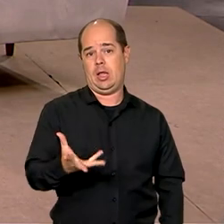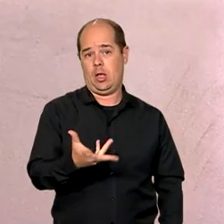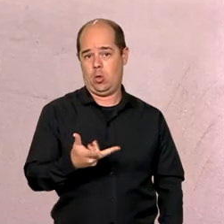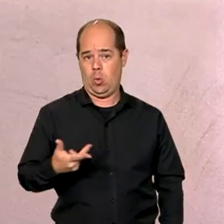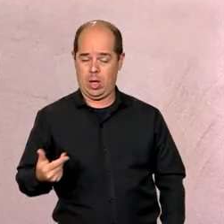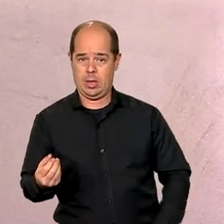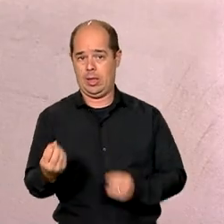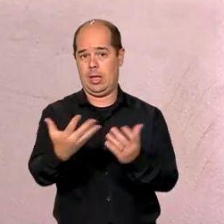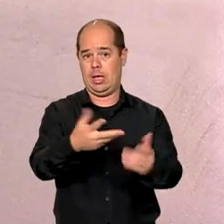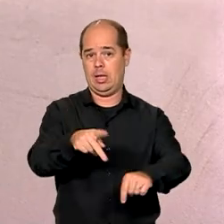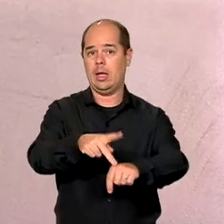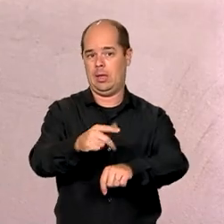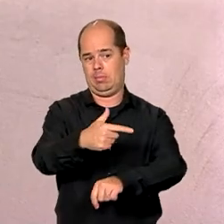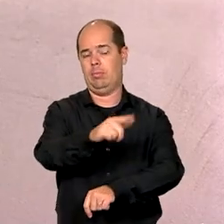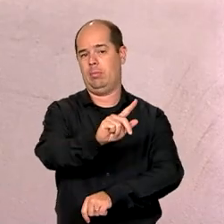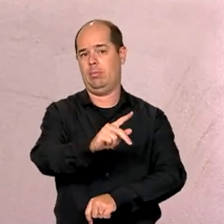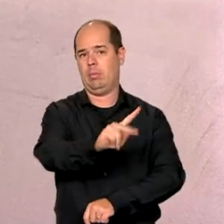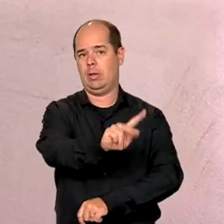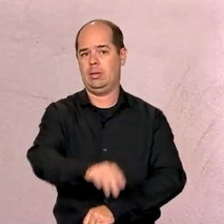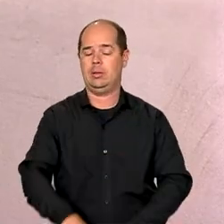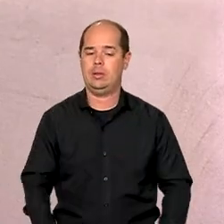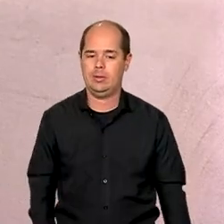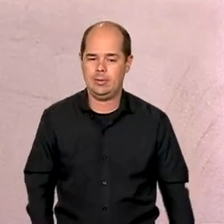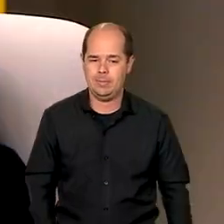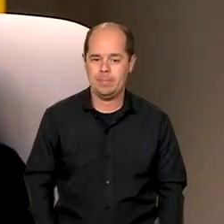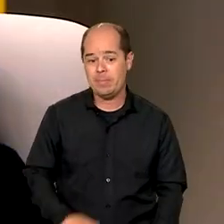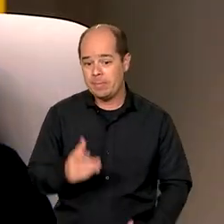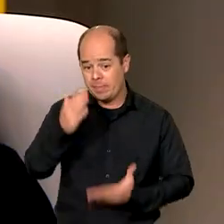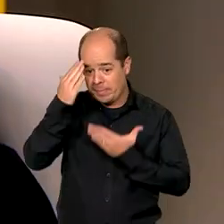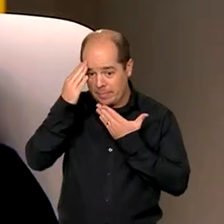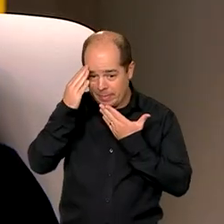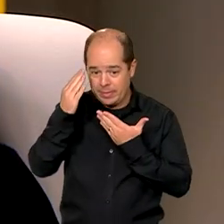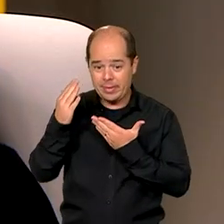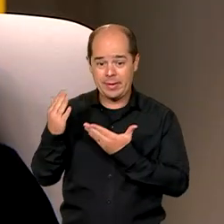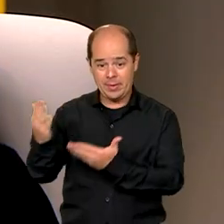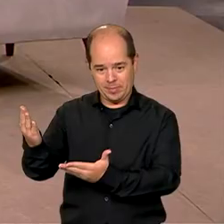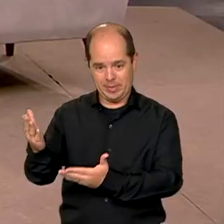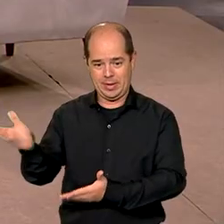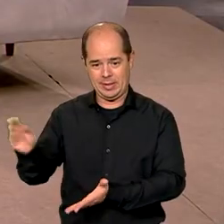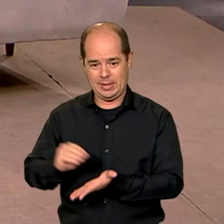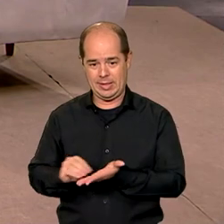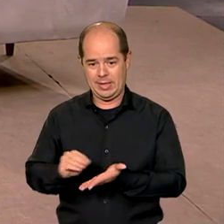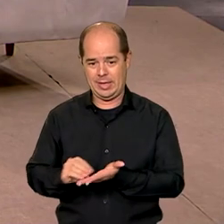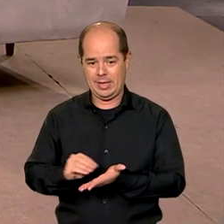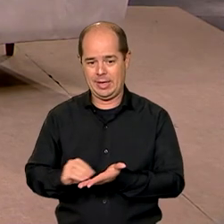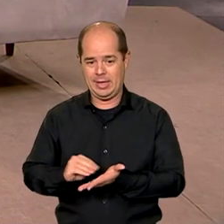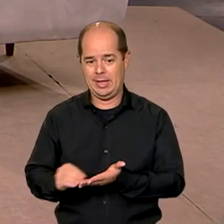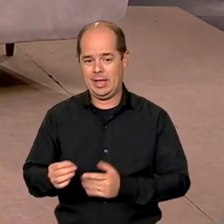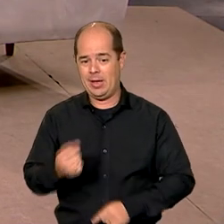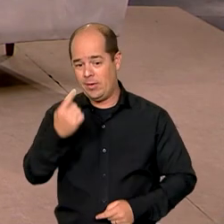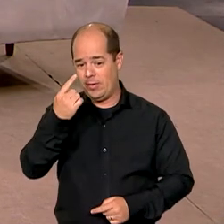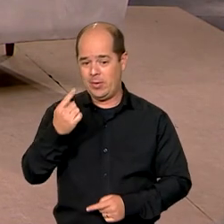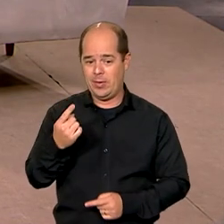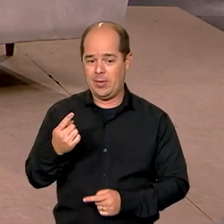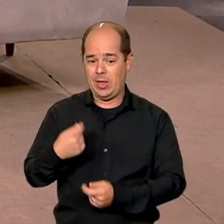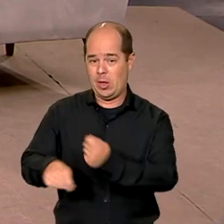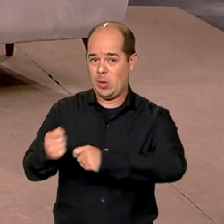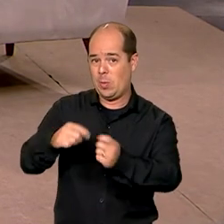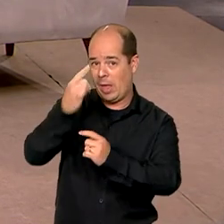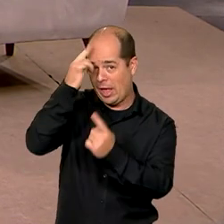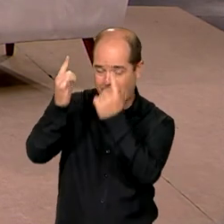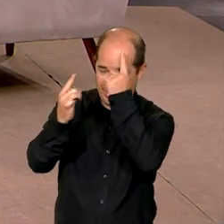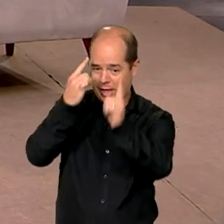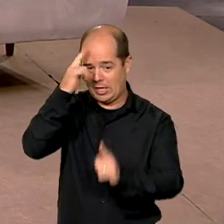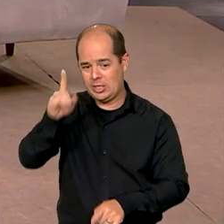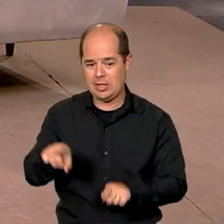Perfeito, secretário Enilton Menezes, secretário de Economia Criativa e Fomento Cultural. Muito obrigada pela sua entrevista, sua presença aqui no Brasil em Dia.